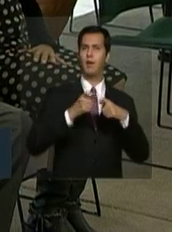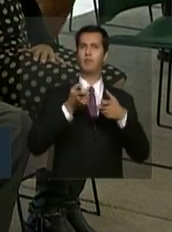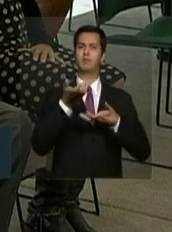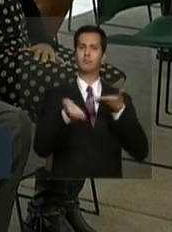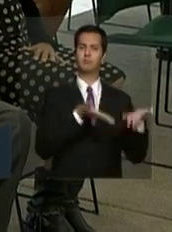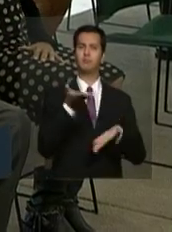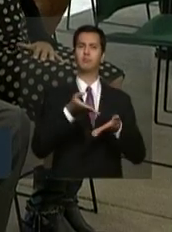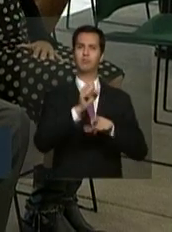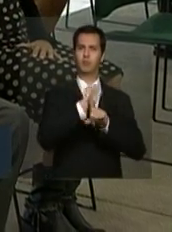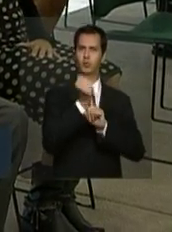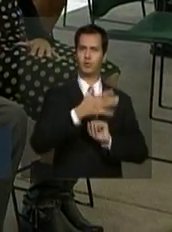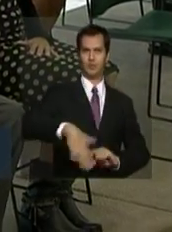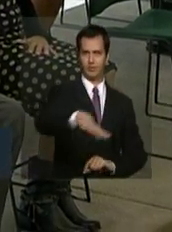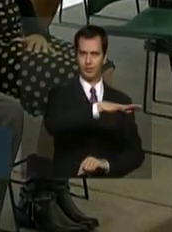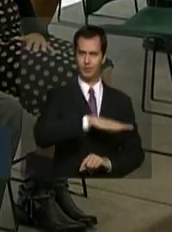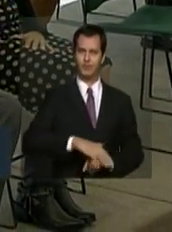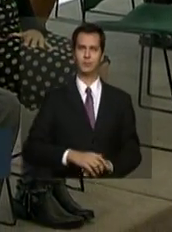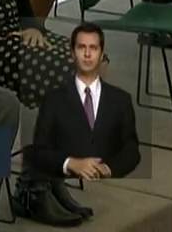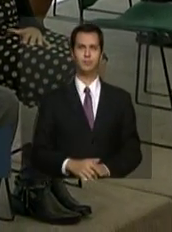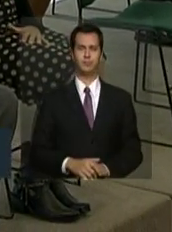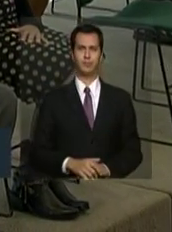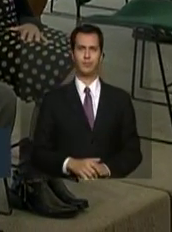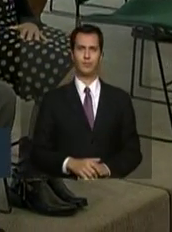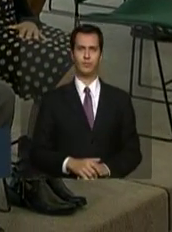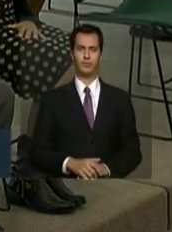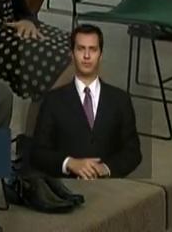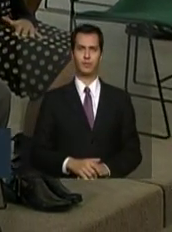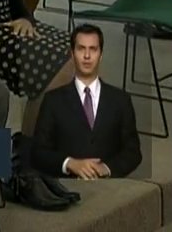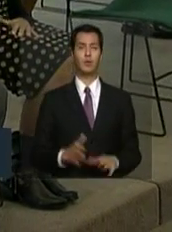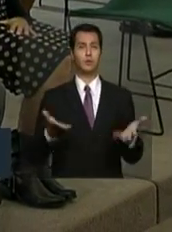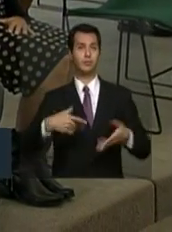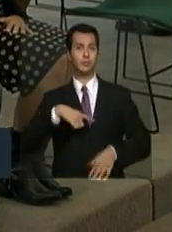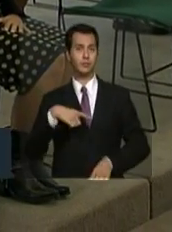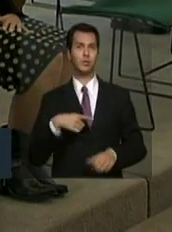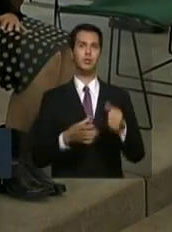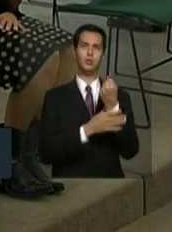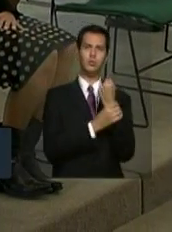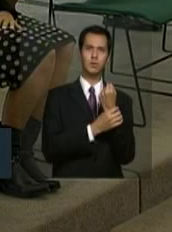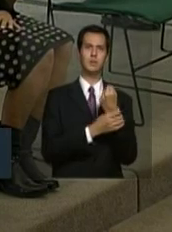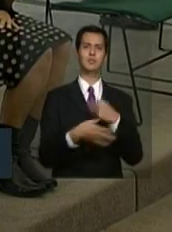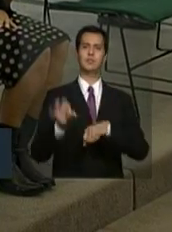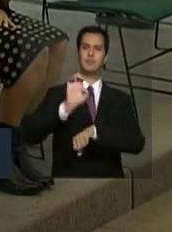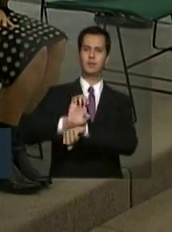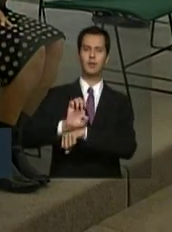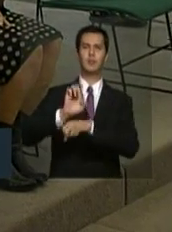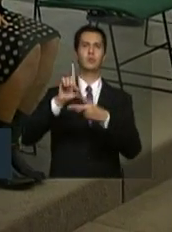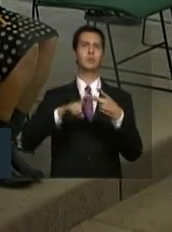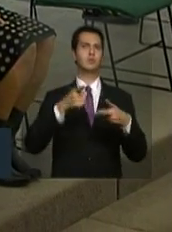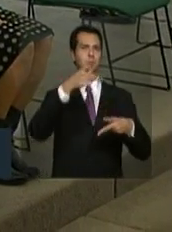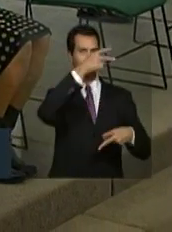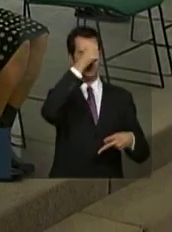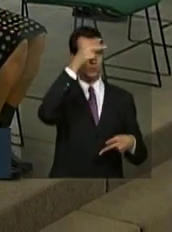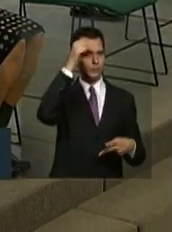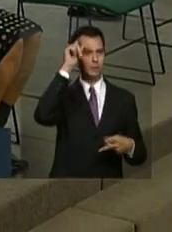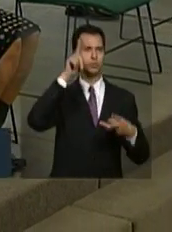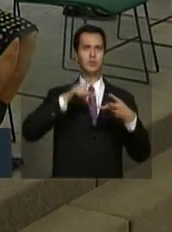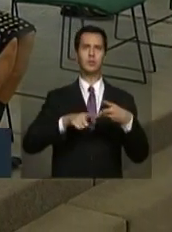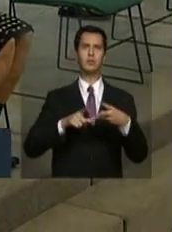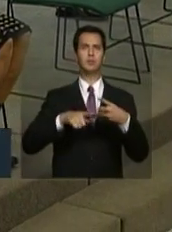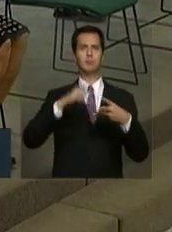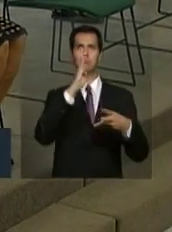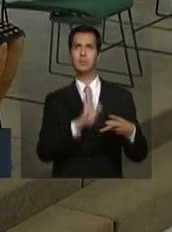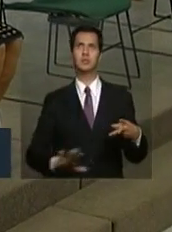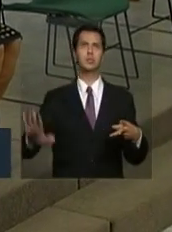as Forças Civis de Segurança, no âmbito federal, estadual e municipal, para recuperar o controle